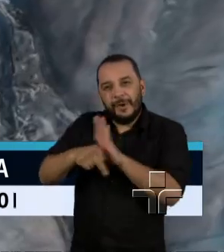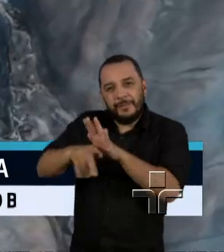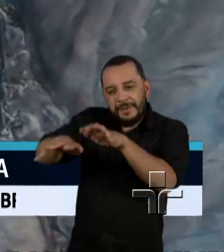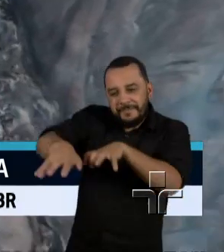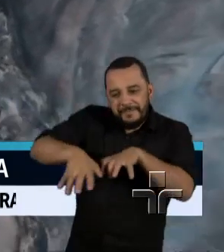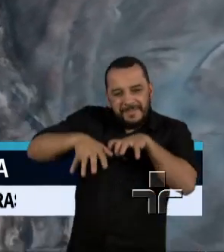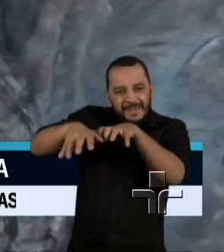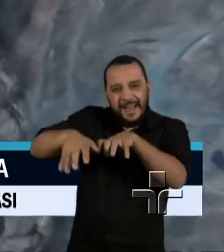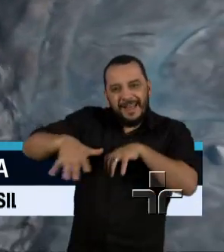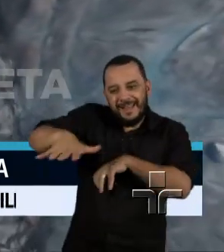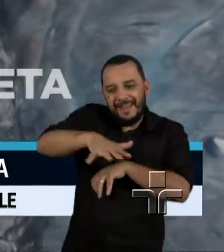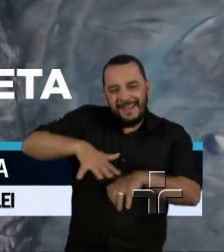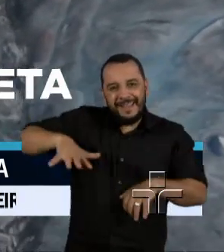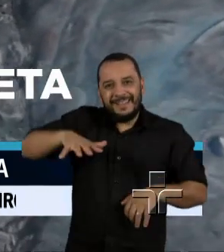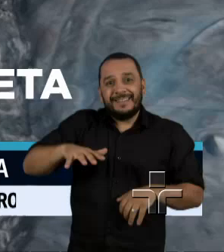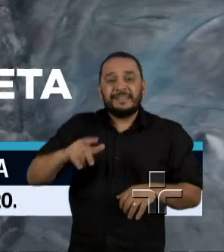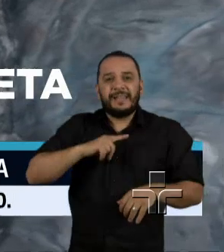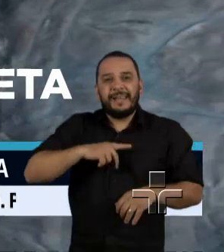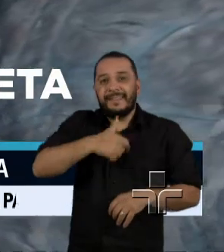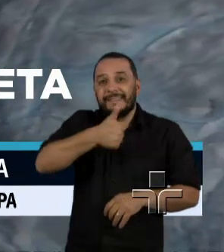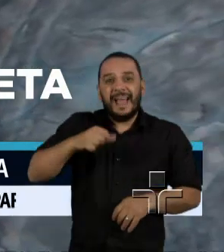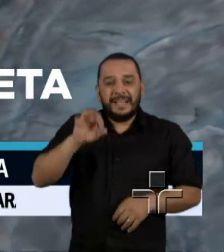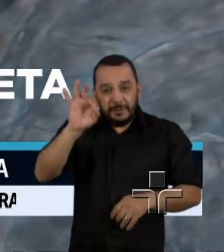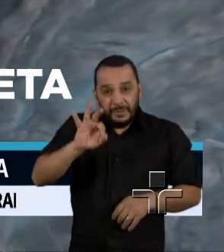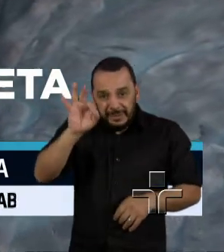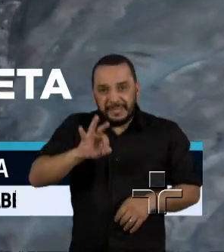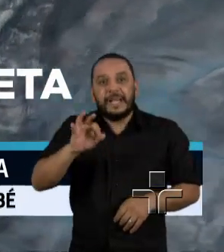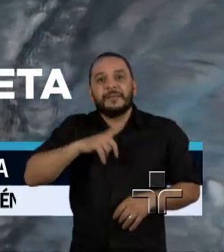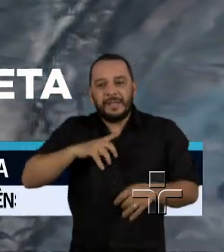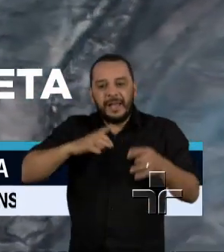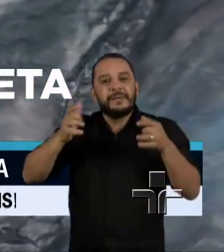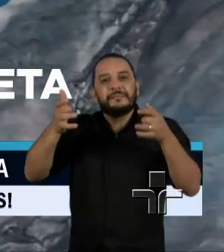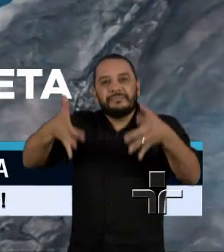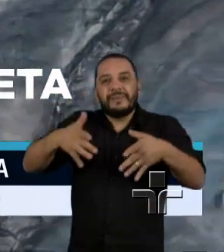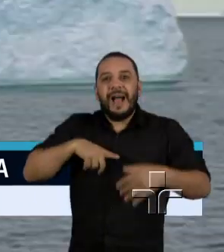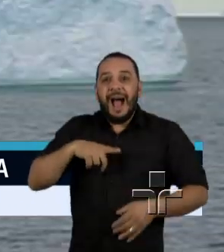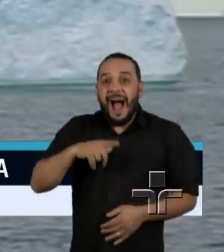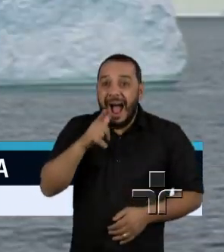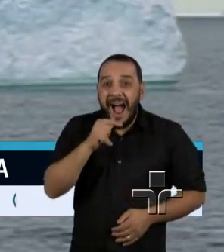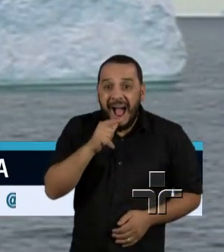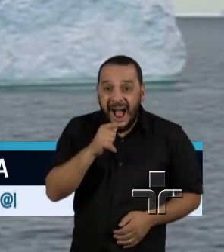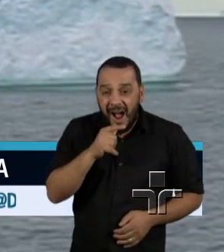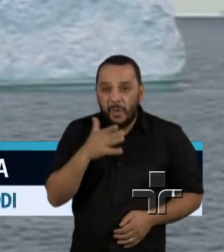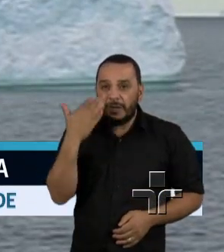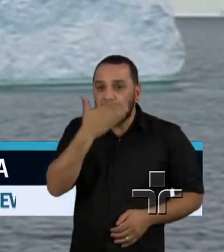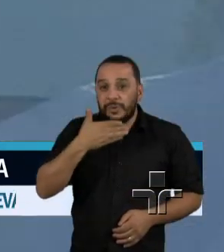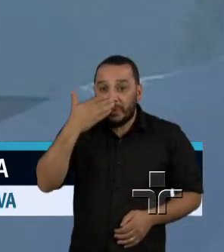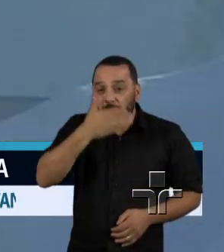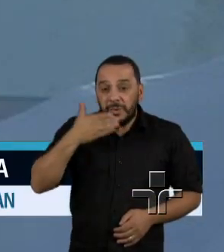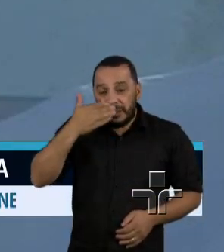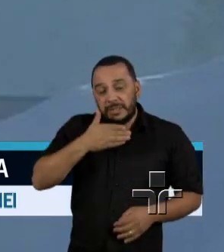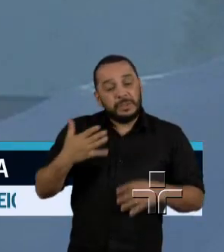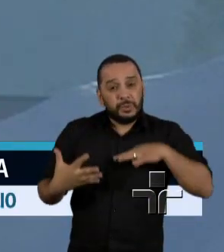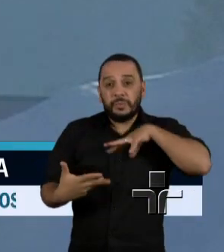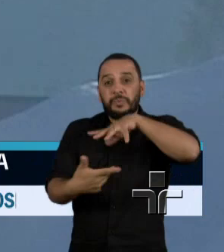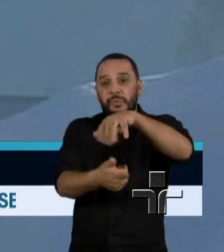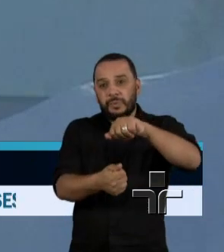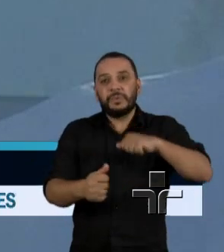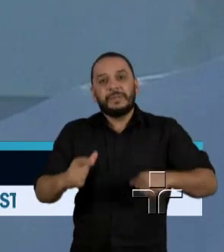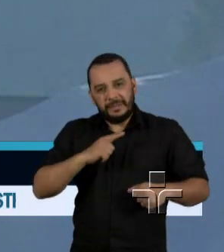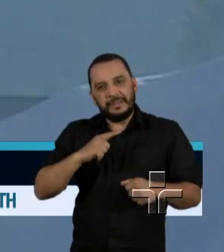ilha. O território concentra 10% das reservas de água doce do planeta e tem sofrido os efeitos das